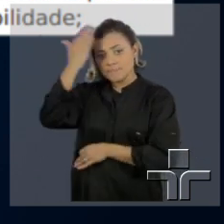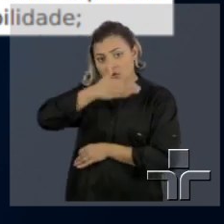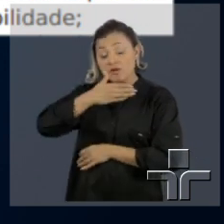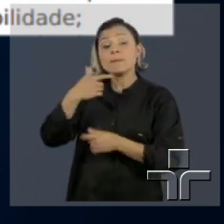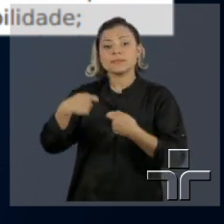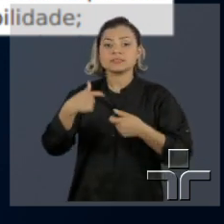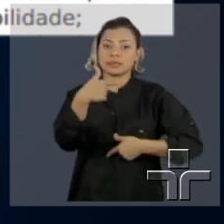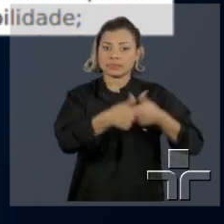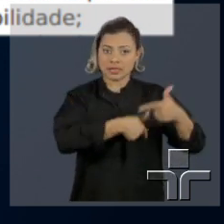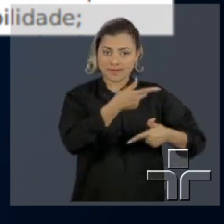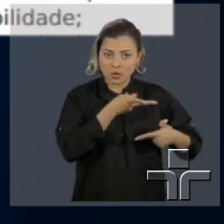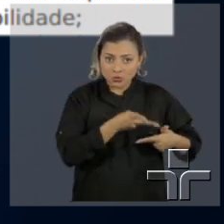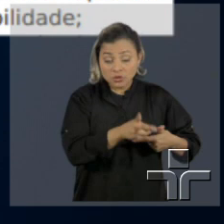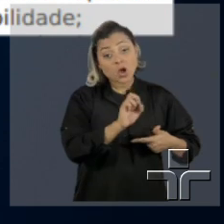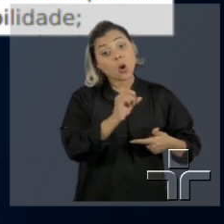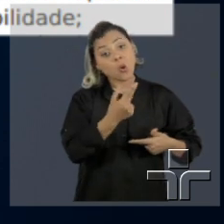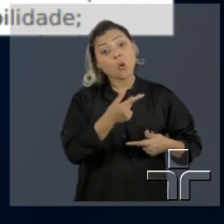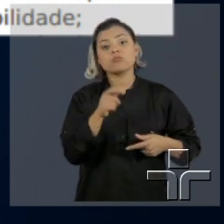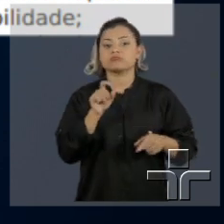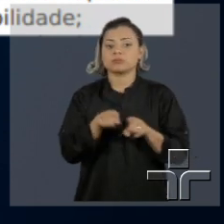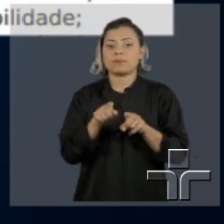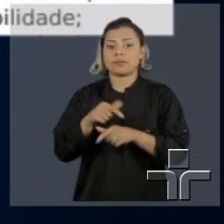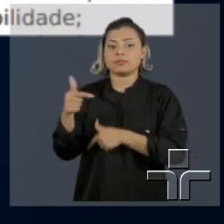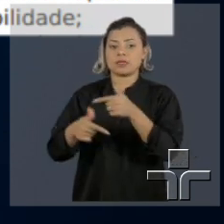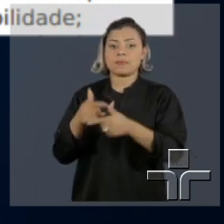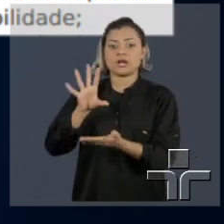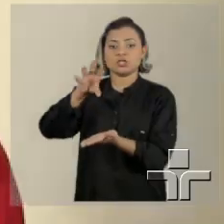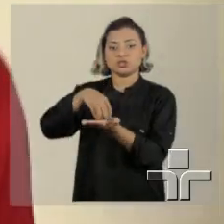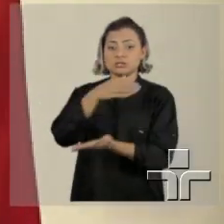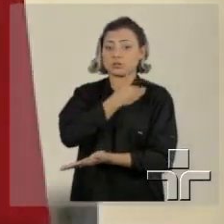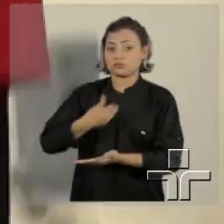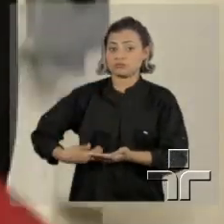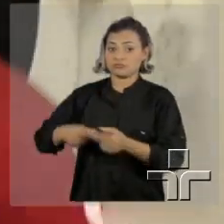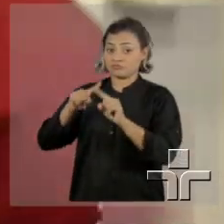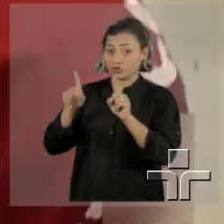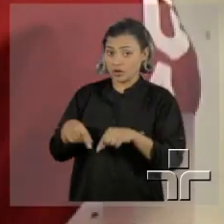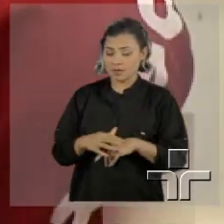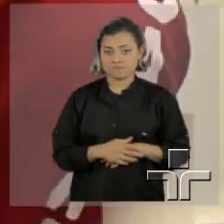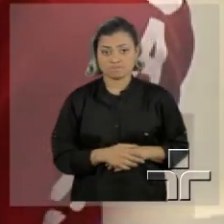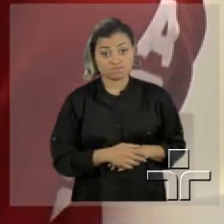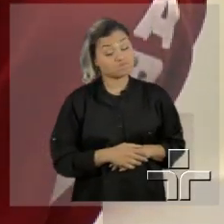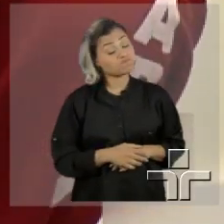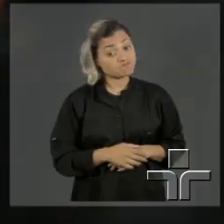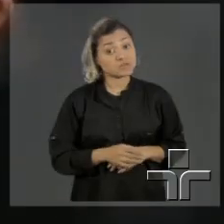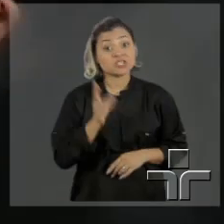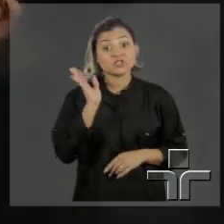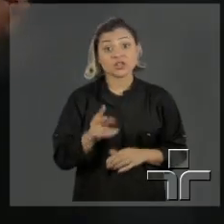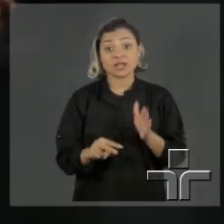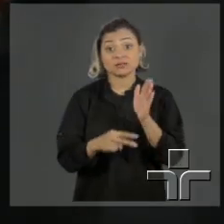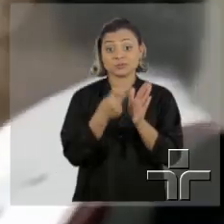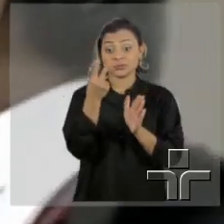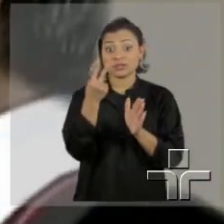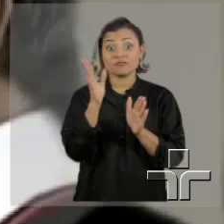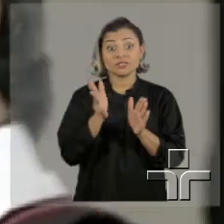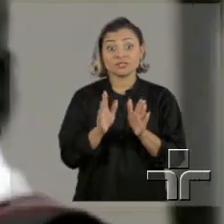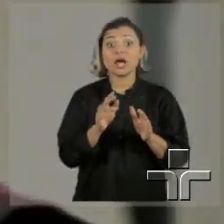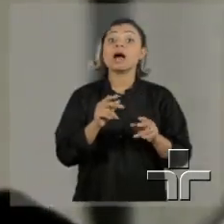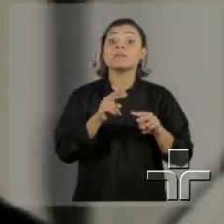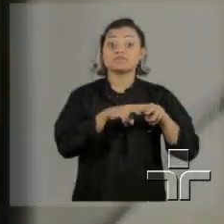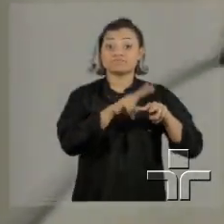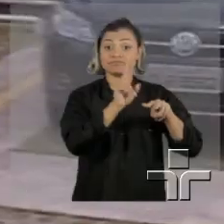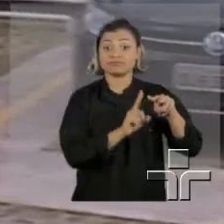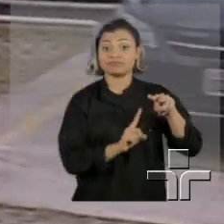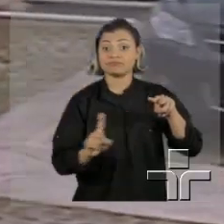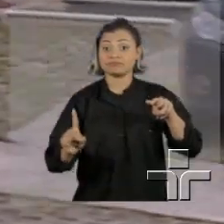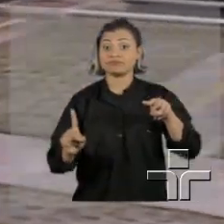está trabalhando ou deverá prestar serviço em uma instituição pública. Esta é a segunda vez que a Justiça concede a Bruno a progressão de pena